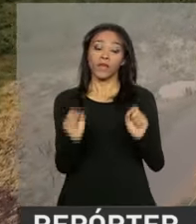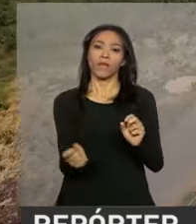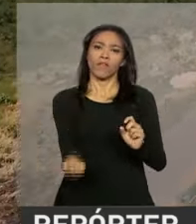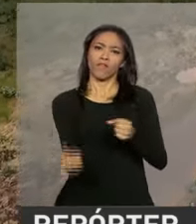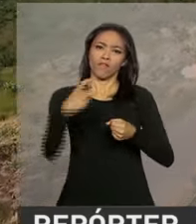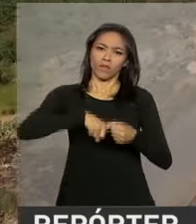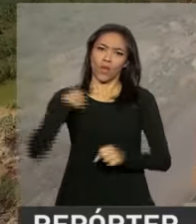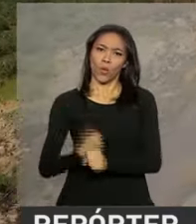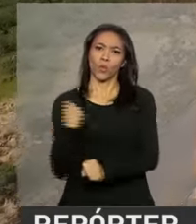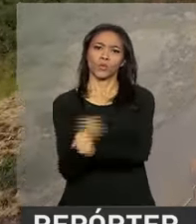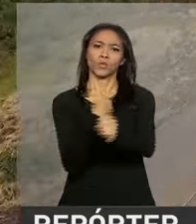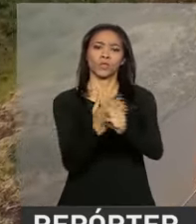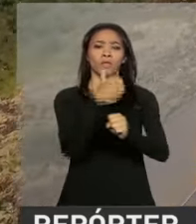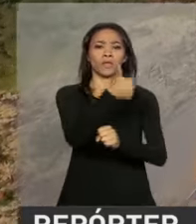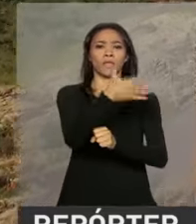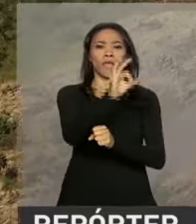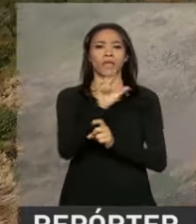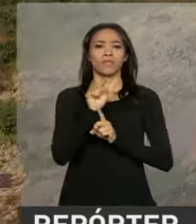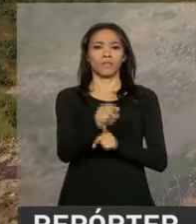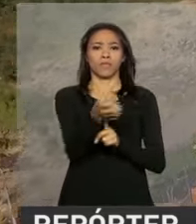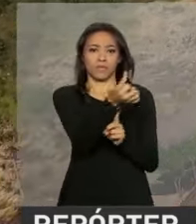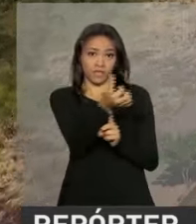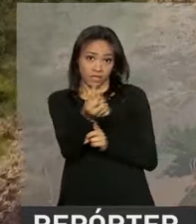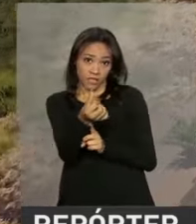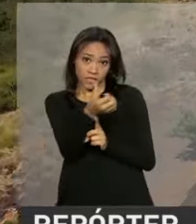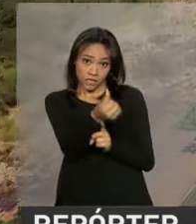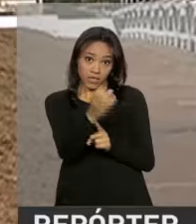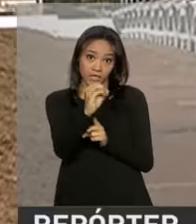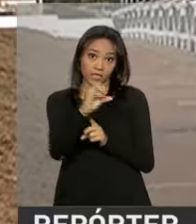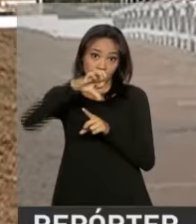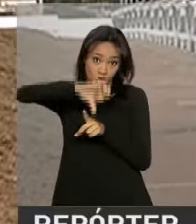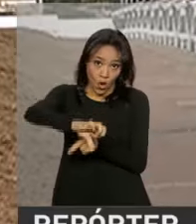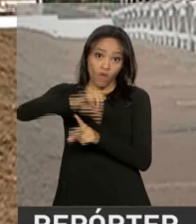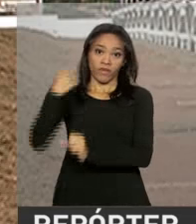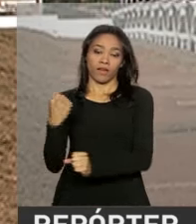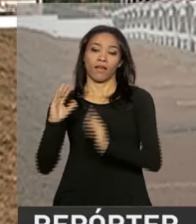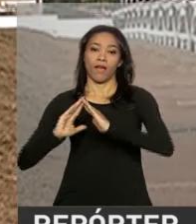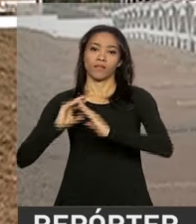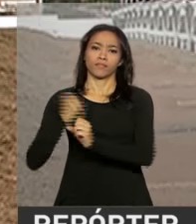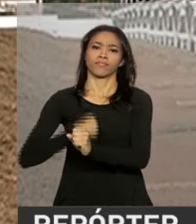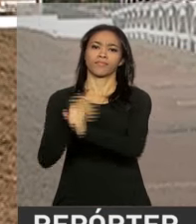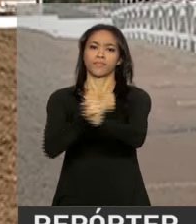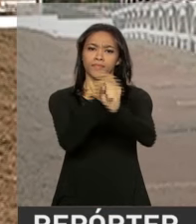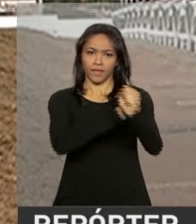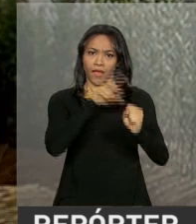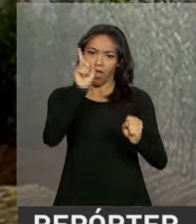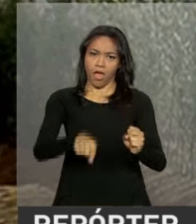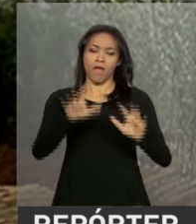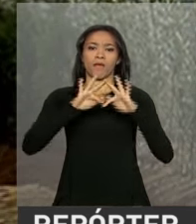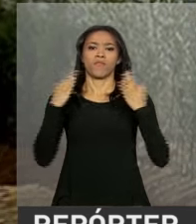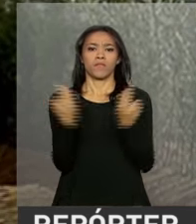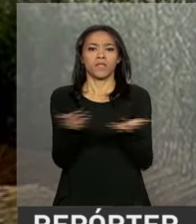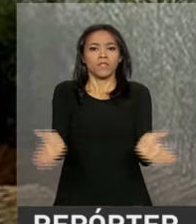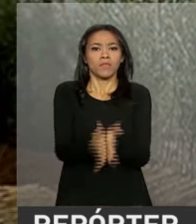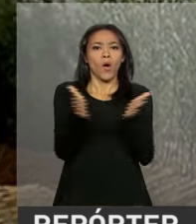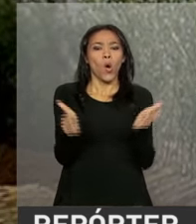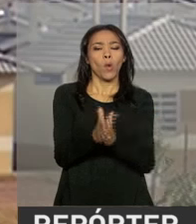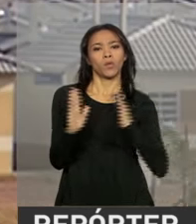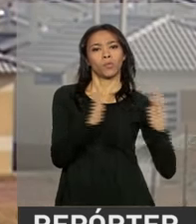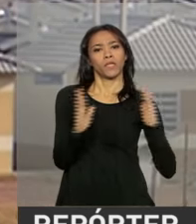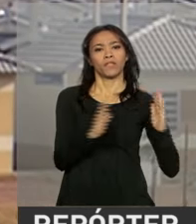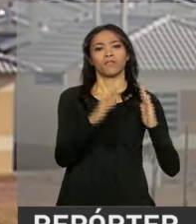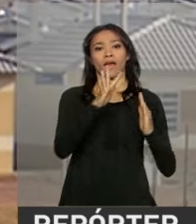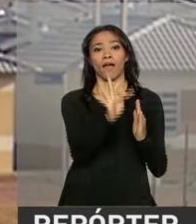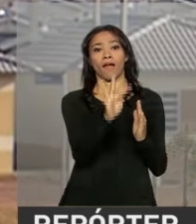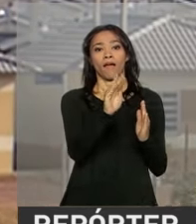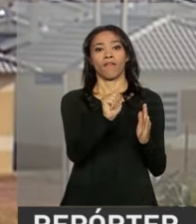mais 10.609 unidades do Minha Casa Minha Vida, destinadas a famílias de baixa renda, pela faixa 1 do programa,